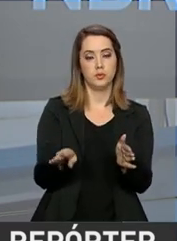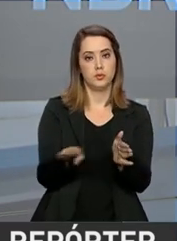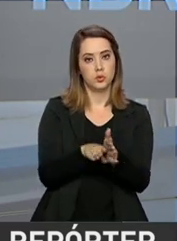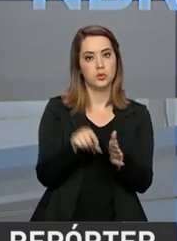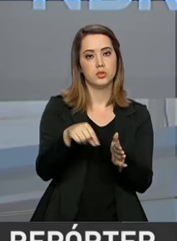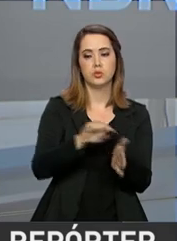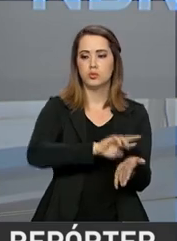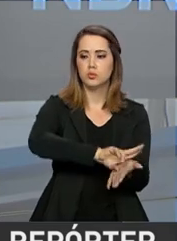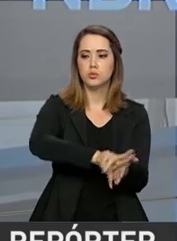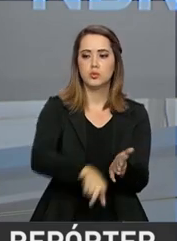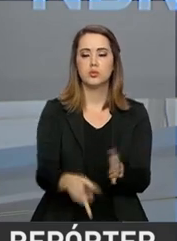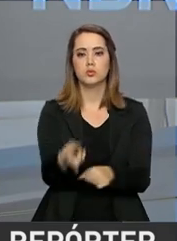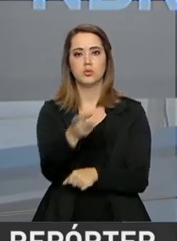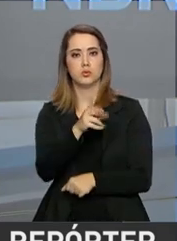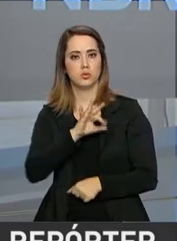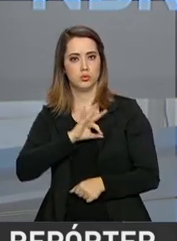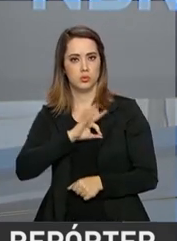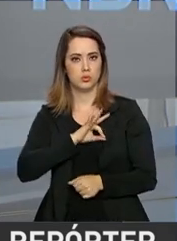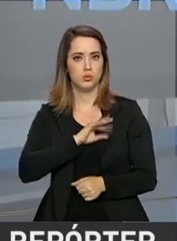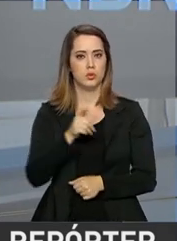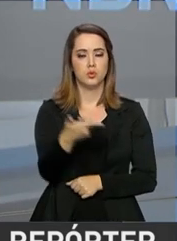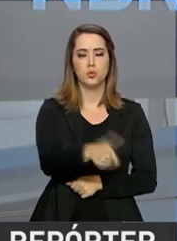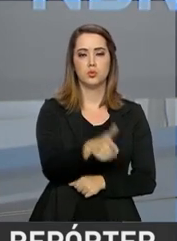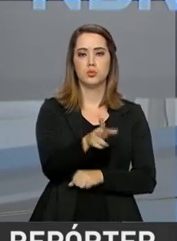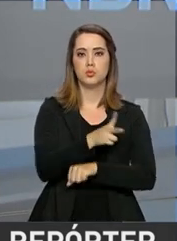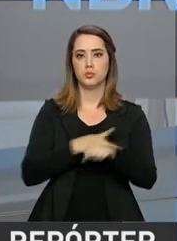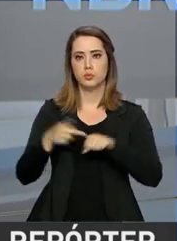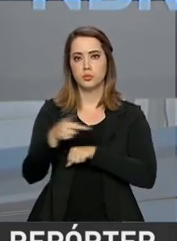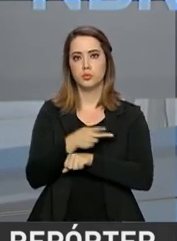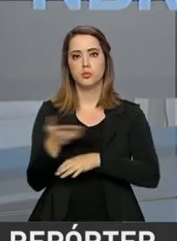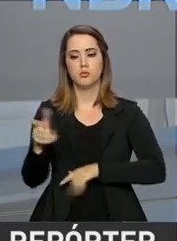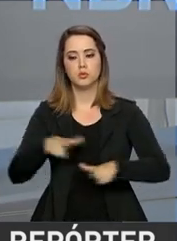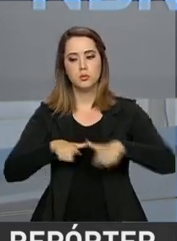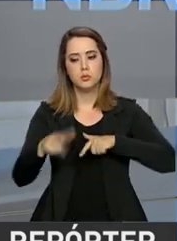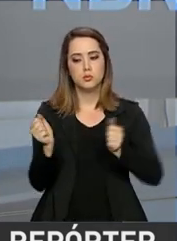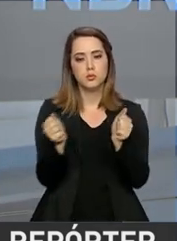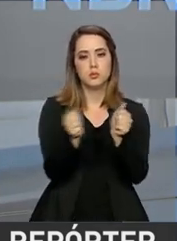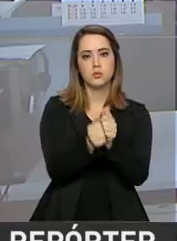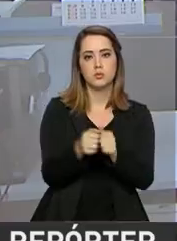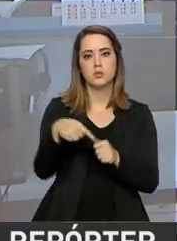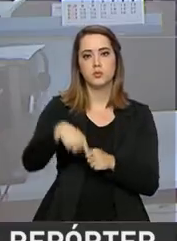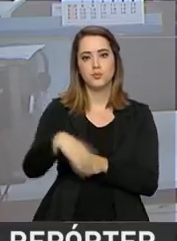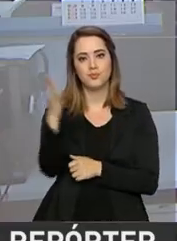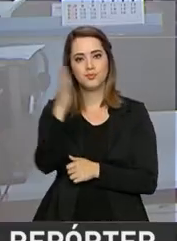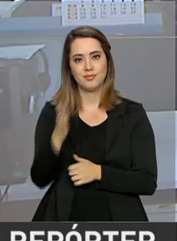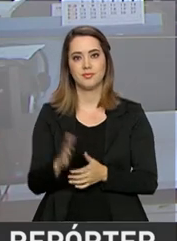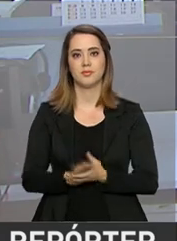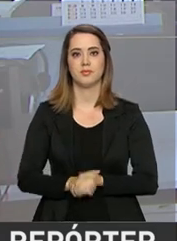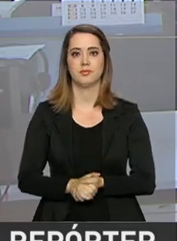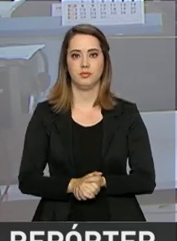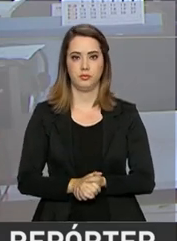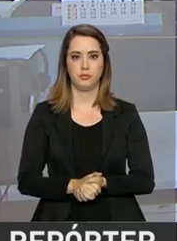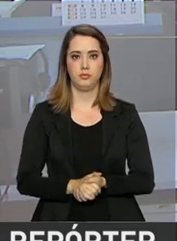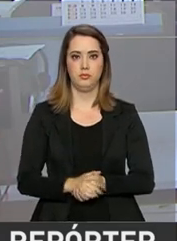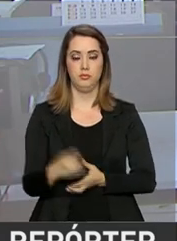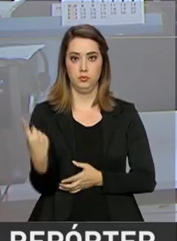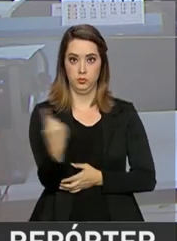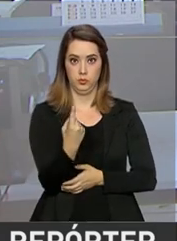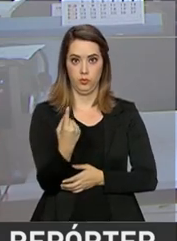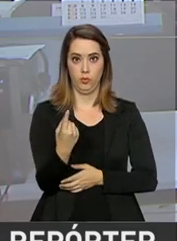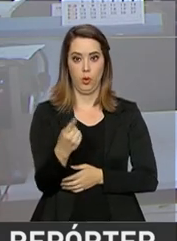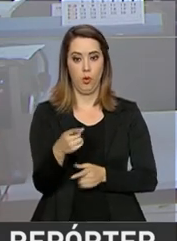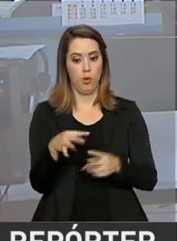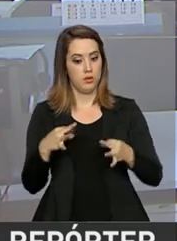com a polícia federal brasileira durante os jogos olímpicos e paralímpicos e um sistema de reconhecimento